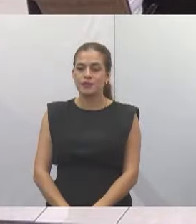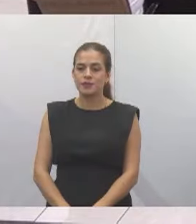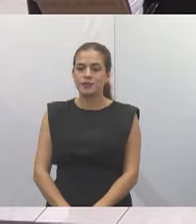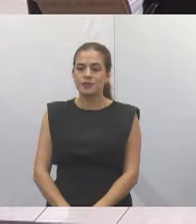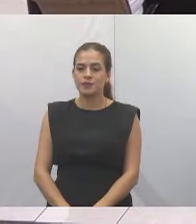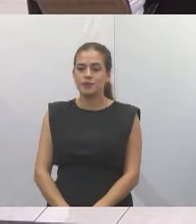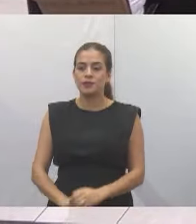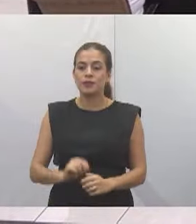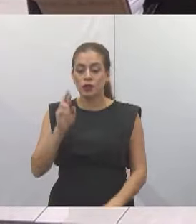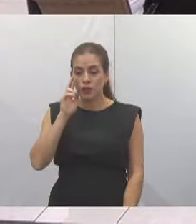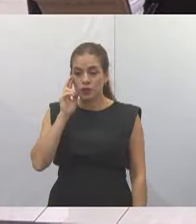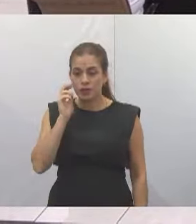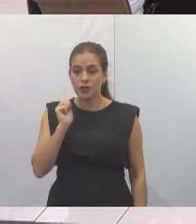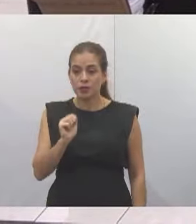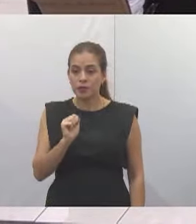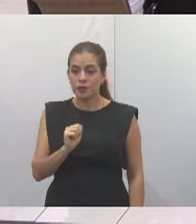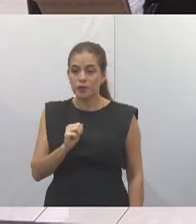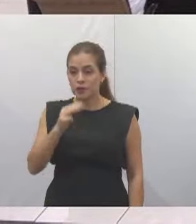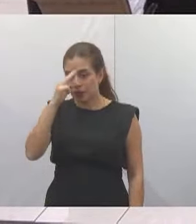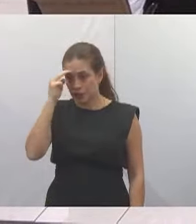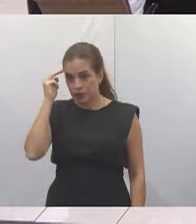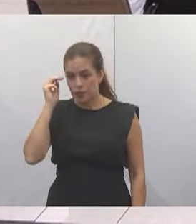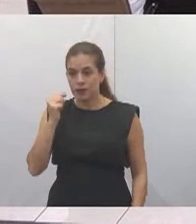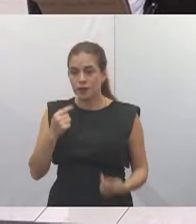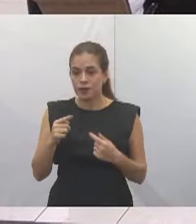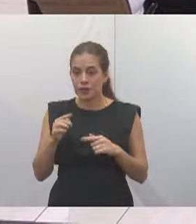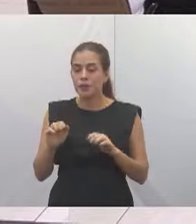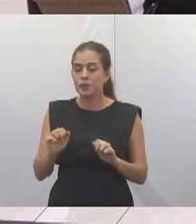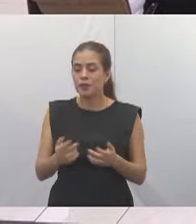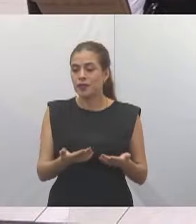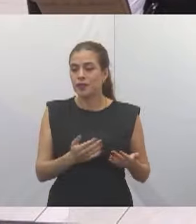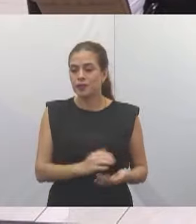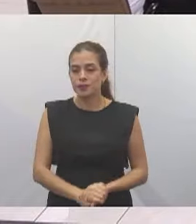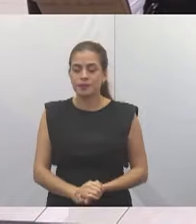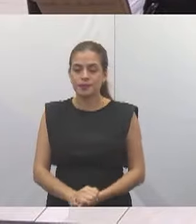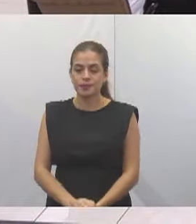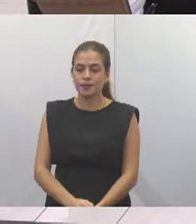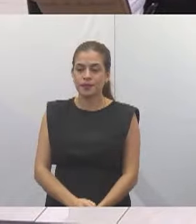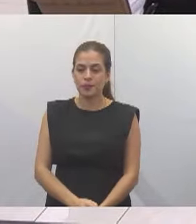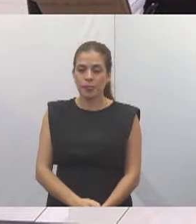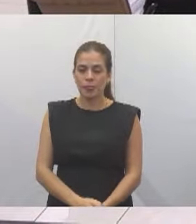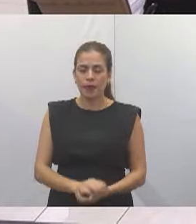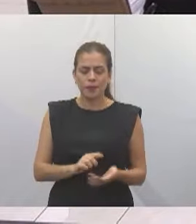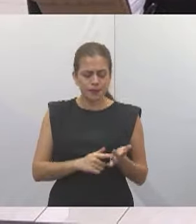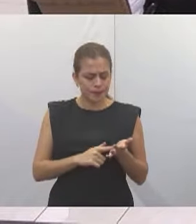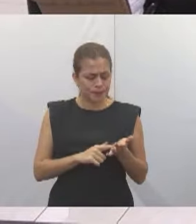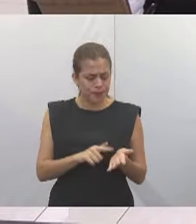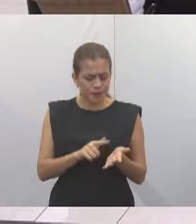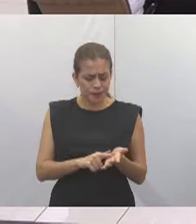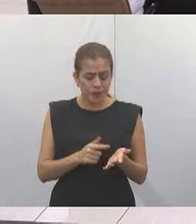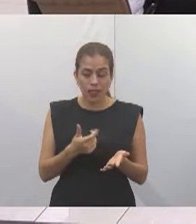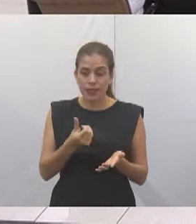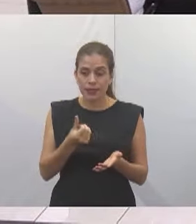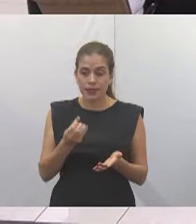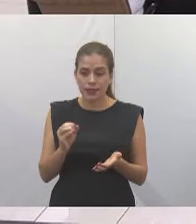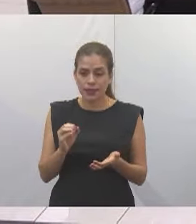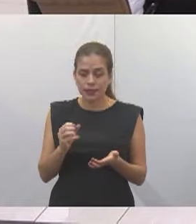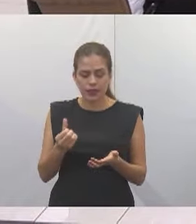Pode falar, Roninha. A Maria Amélia vai reclamar, mas você pode falar. Doutora, eu na página 60,